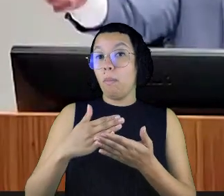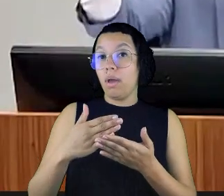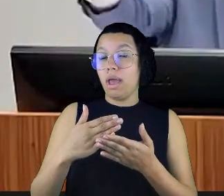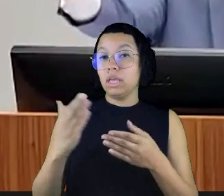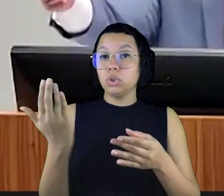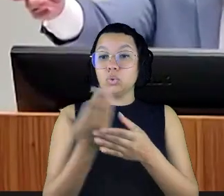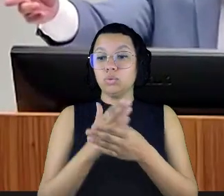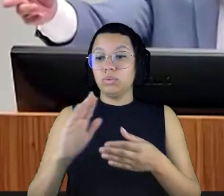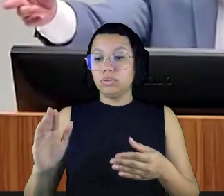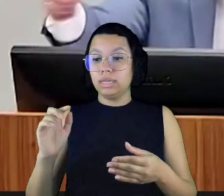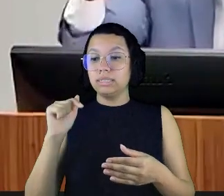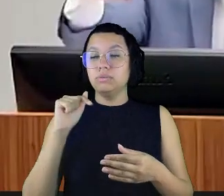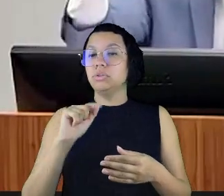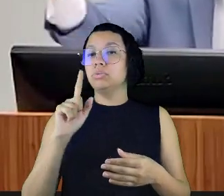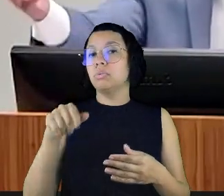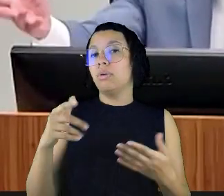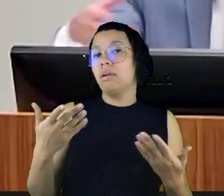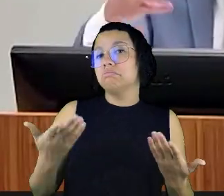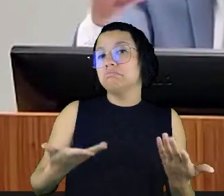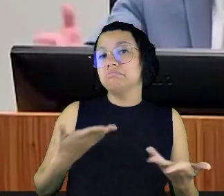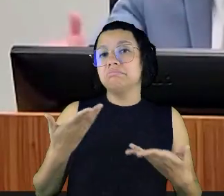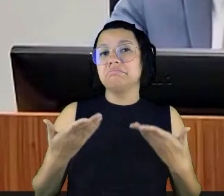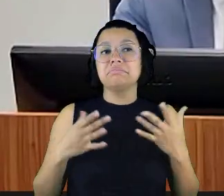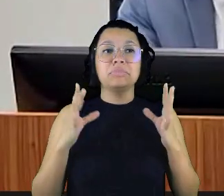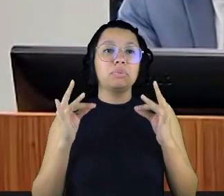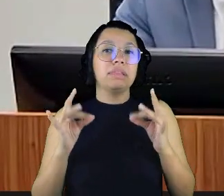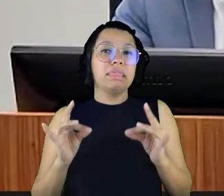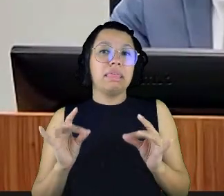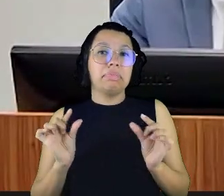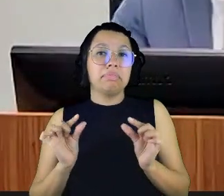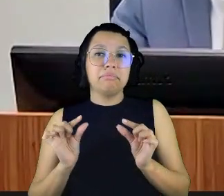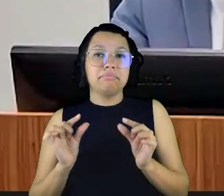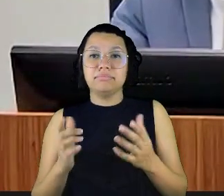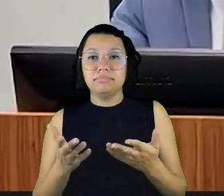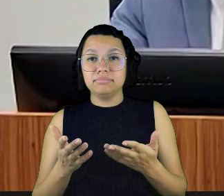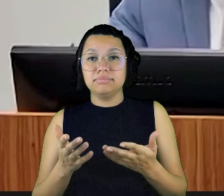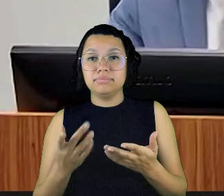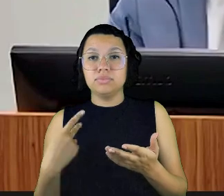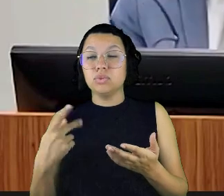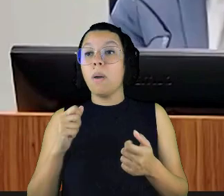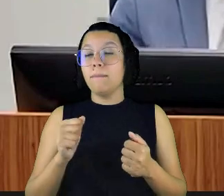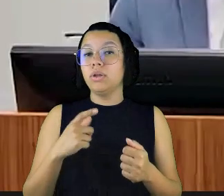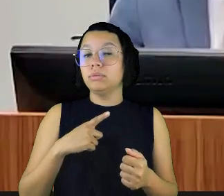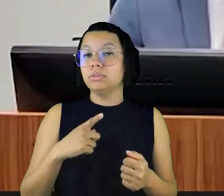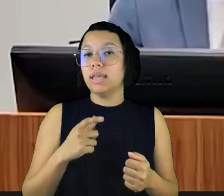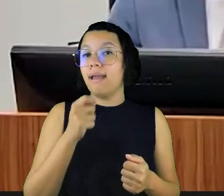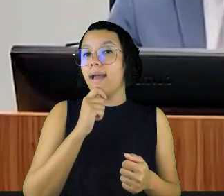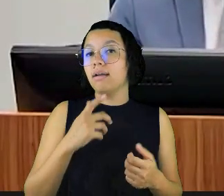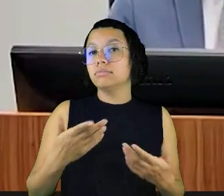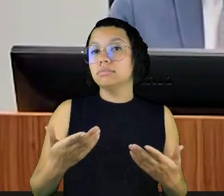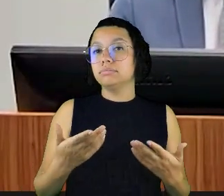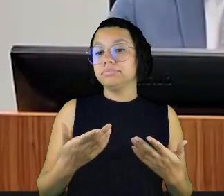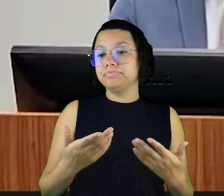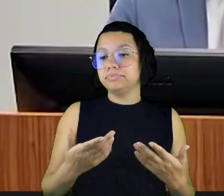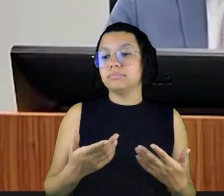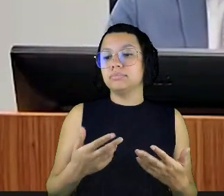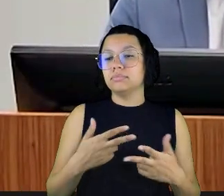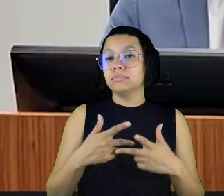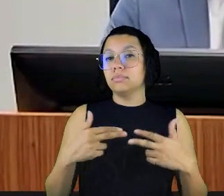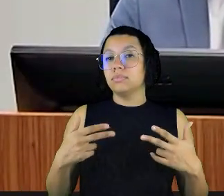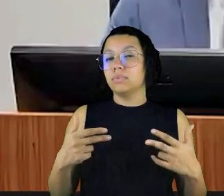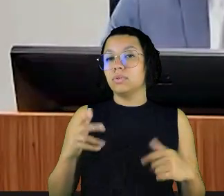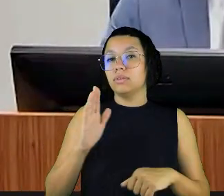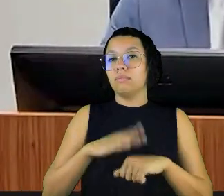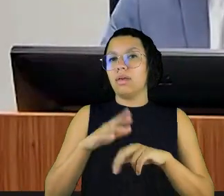um detalhezinho, né? Nós podemos ter aí coisas as mais diversas. A